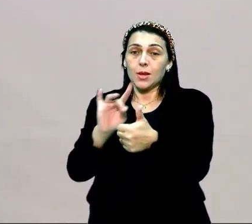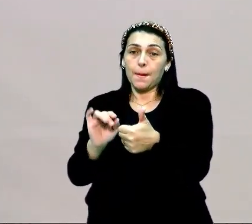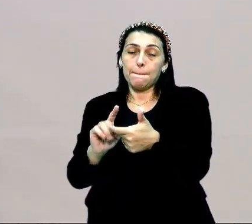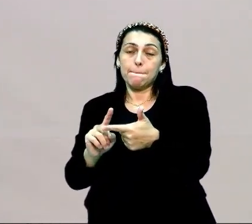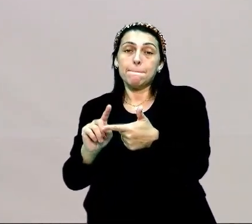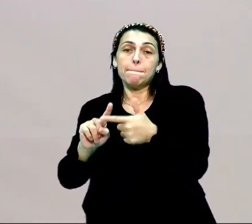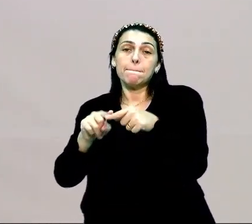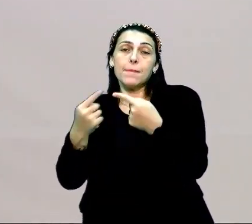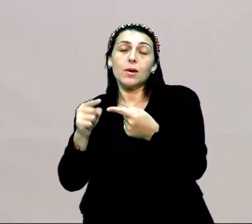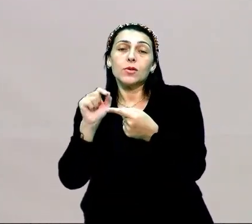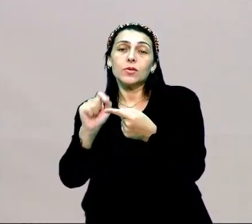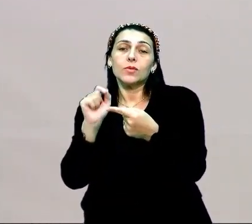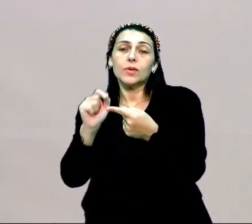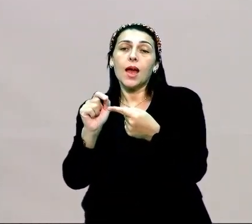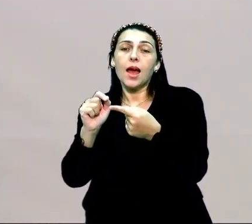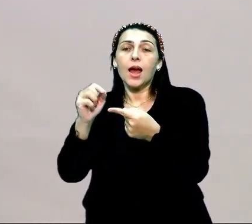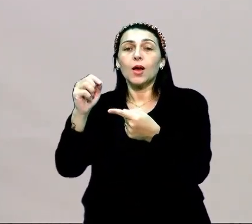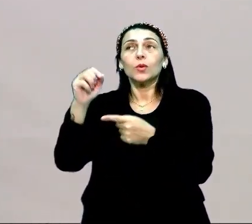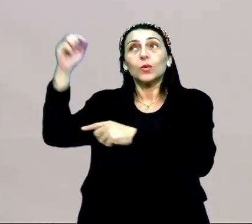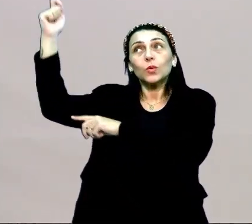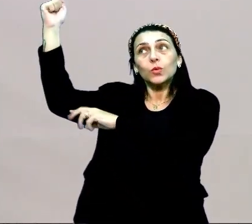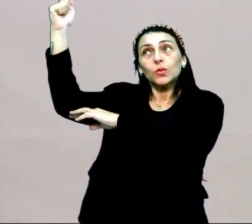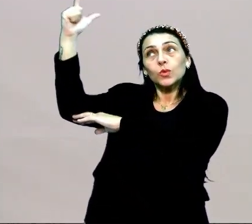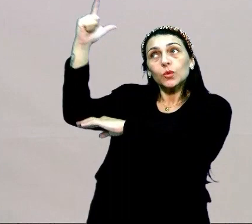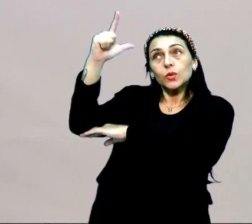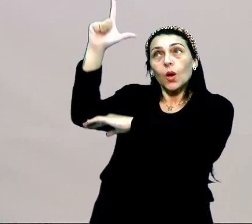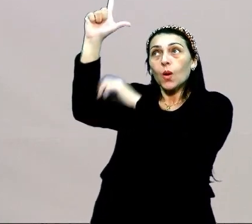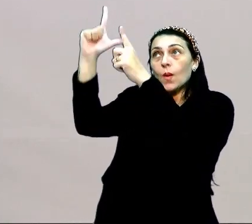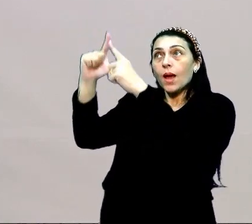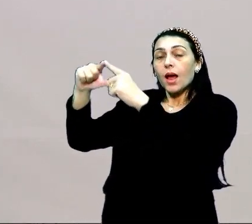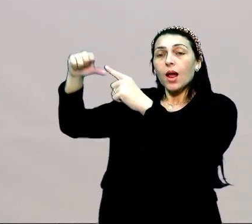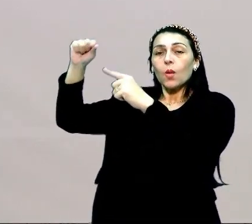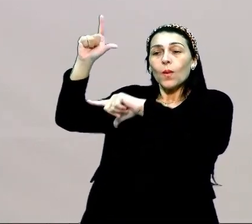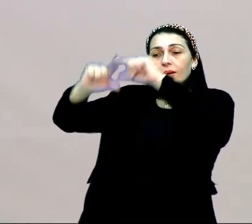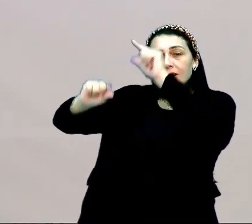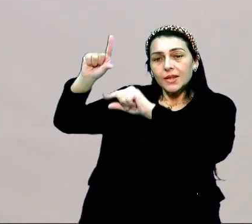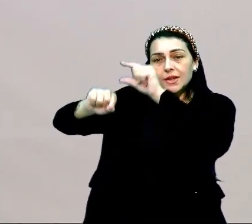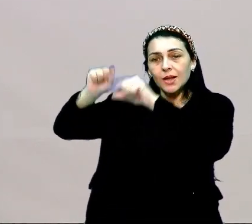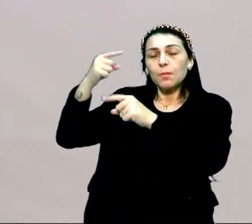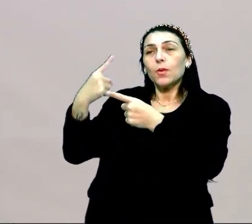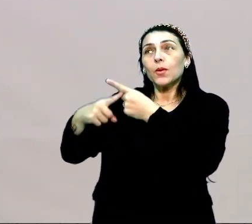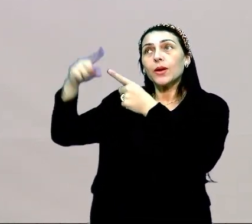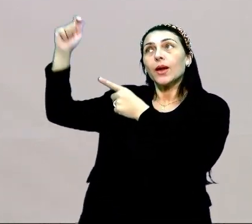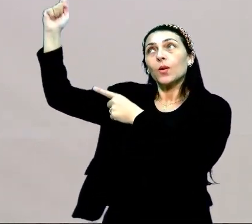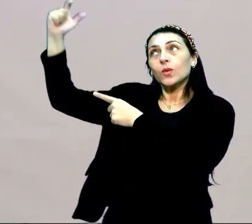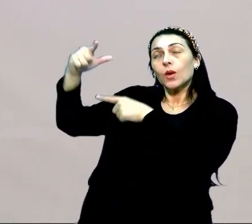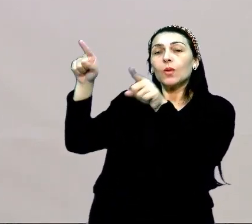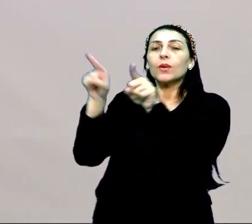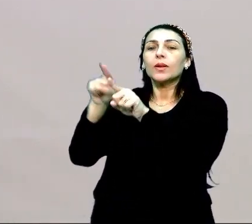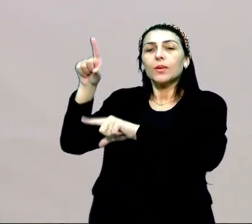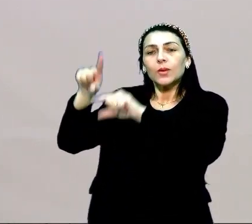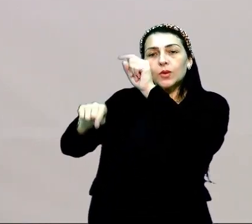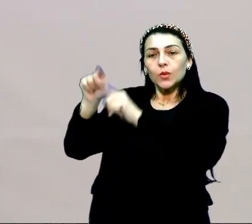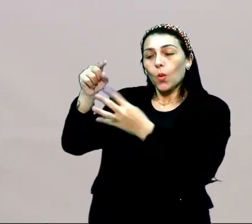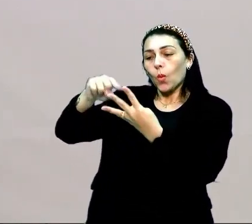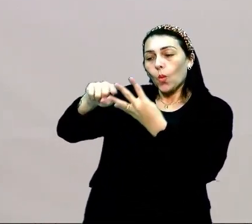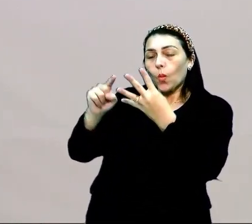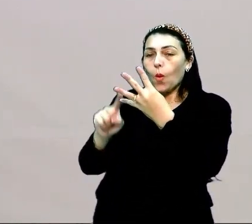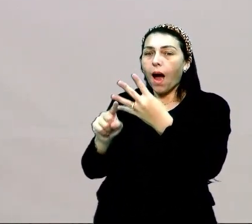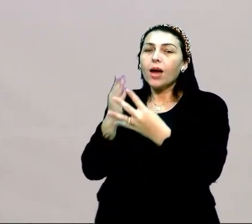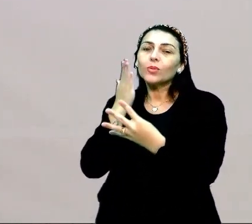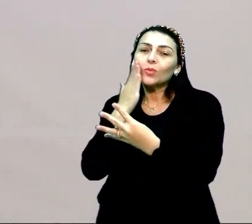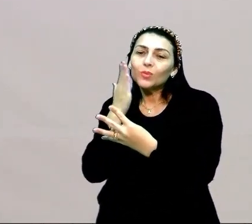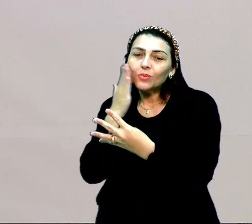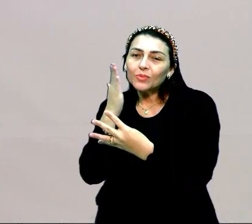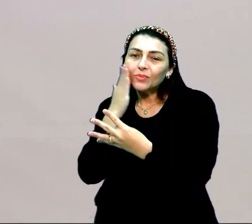aquilo que nós chamamos de fonte de luz, que é o Sol, a Lua e as outras estrelas, porque o Sol também é uma estrela, Deus só criou no 4º dia. E